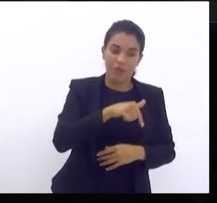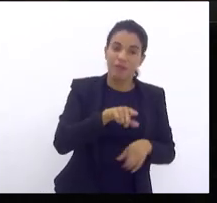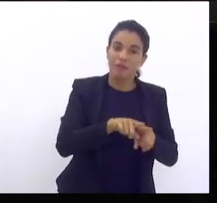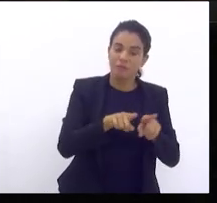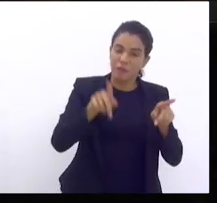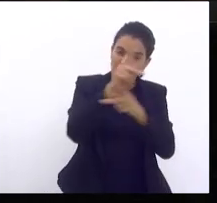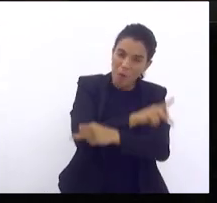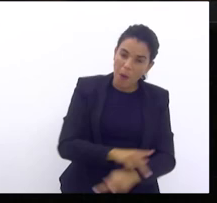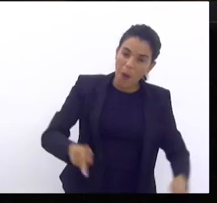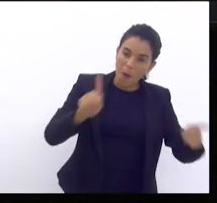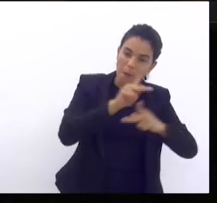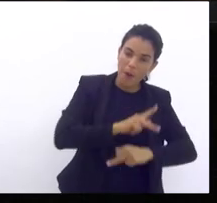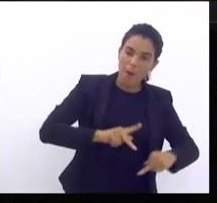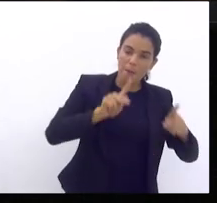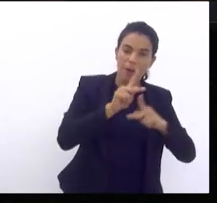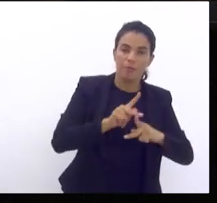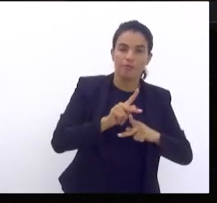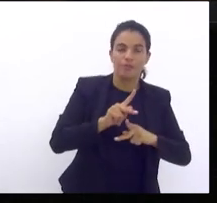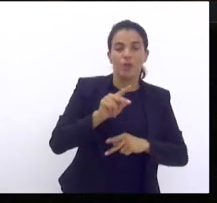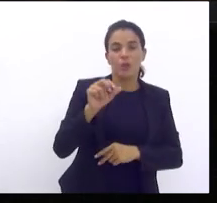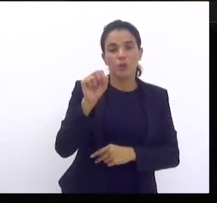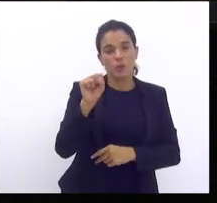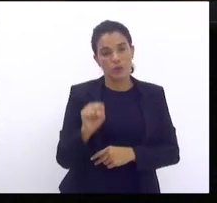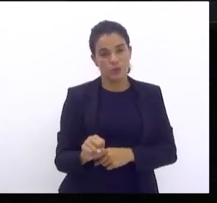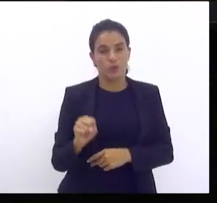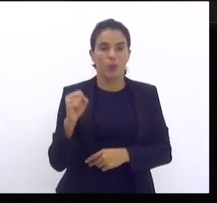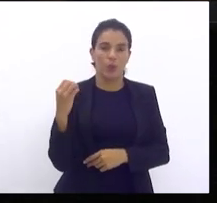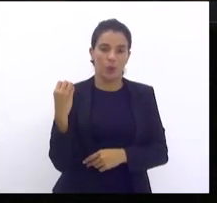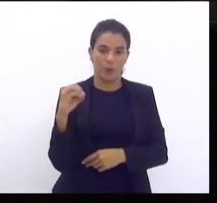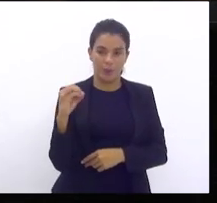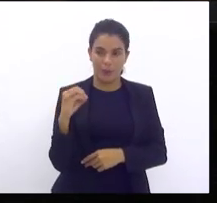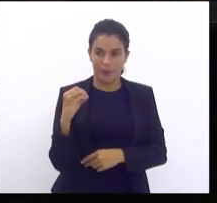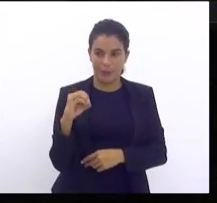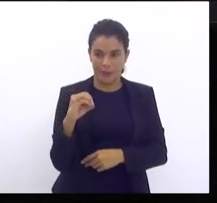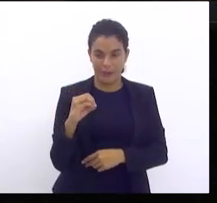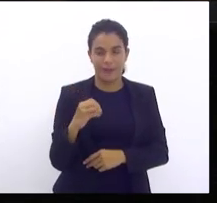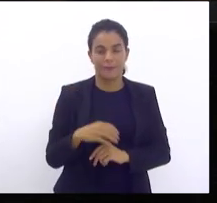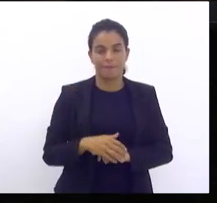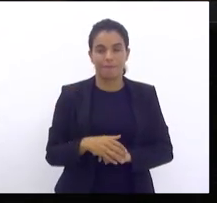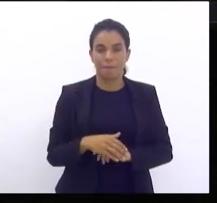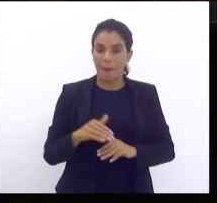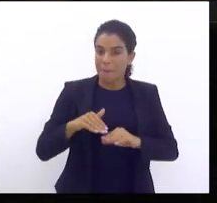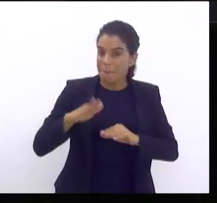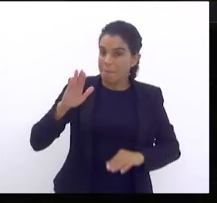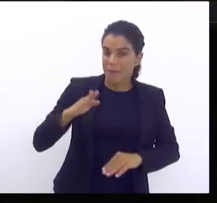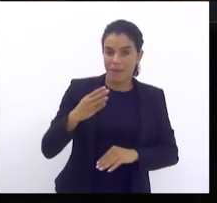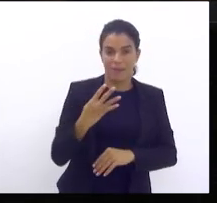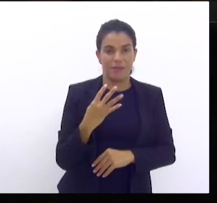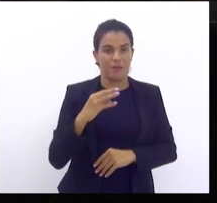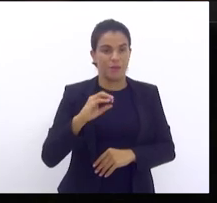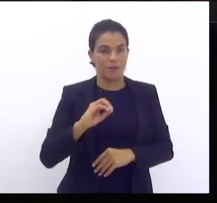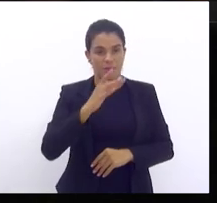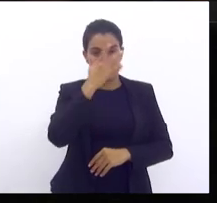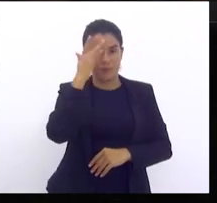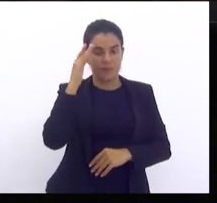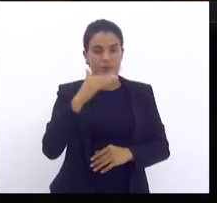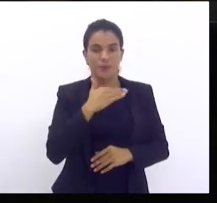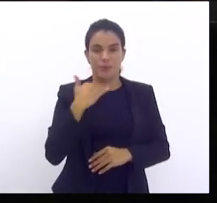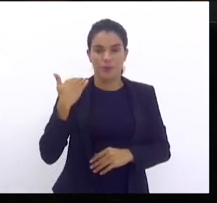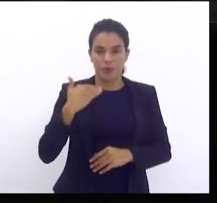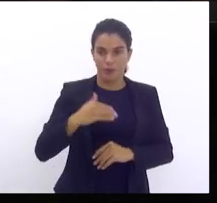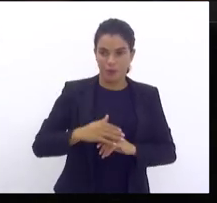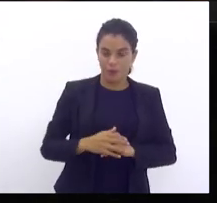ciclone no nosso querido Rio Grande do Sul mais de 40 mortos e um estrago